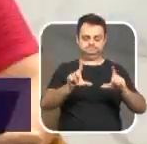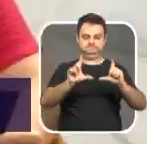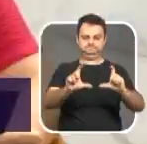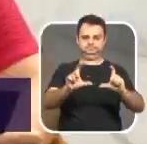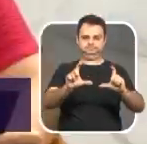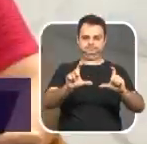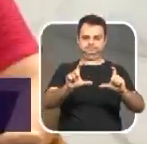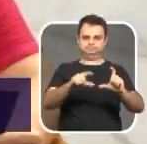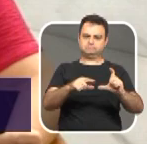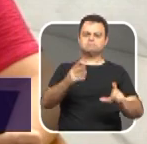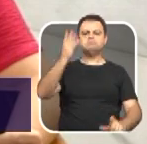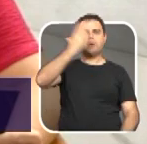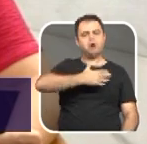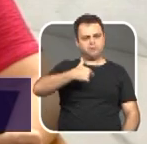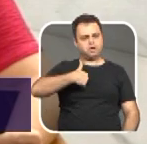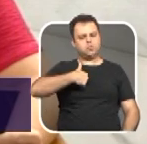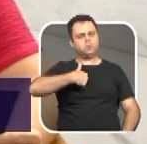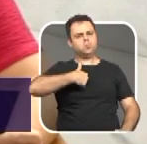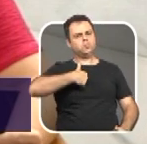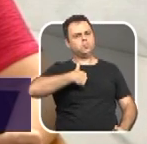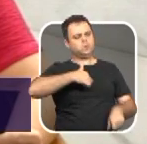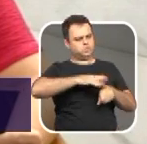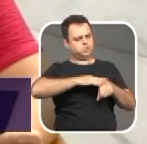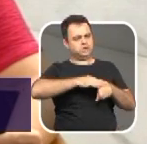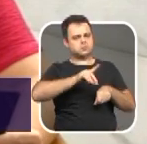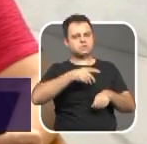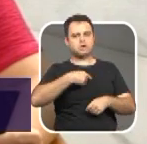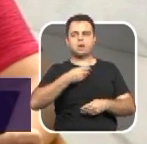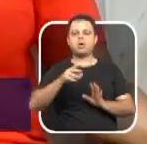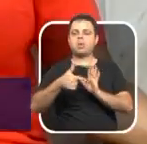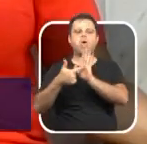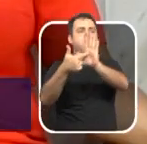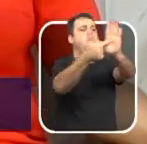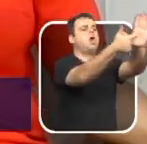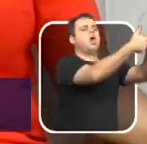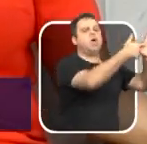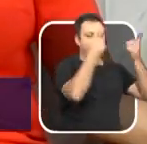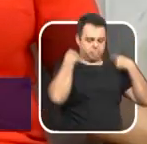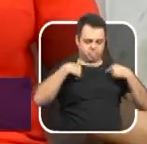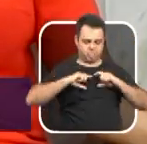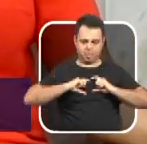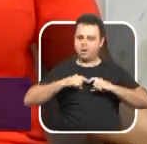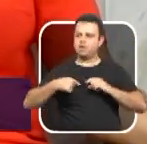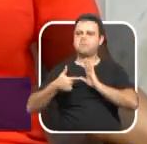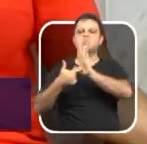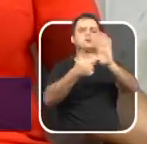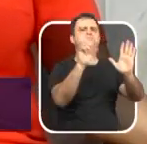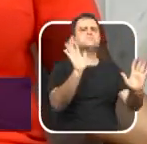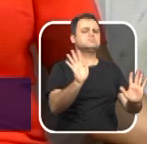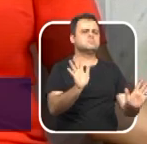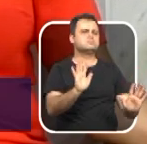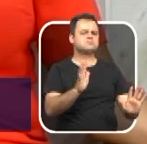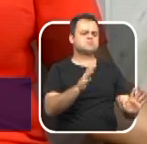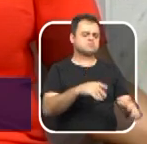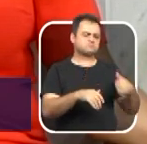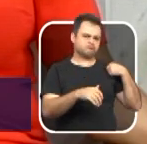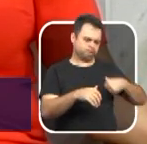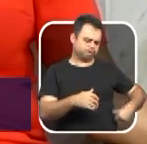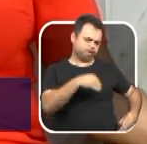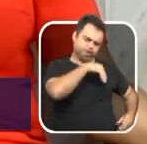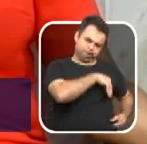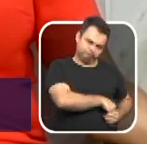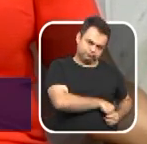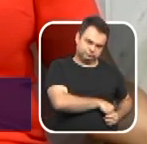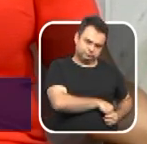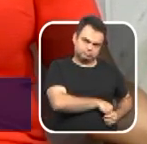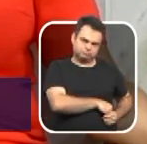pessoa deficiente, né? Mas ela pode apresentar no momento onde que ela se sente constrangida e não tem a garantia do seu direito, porque